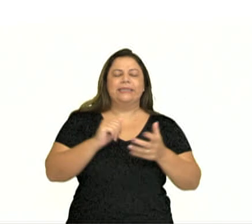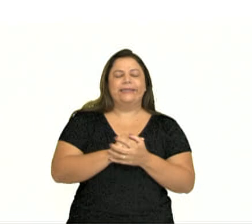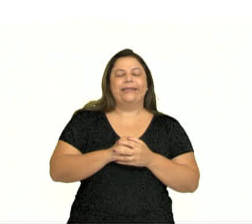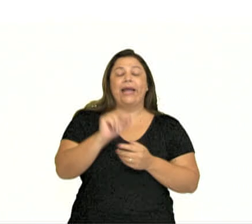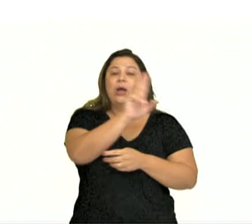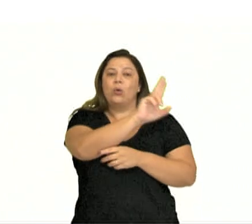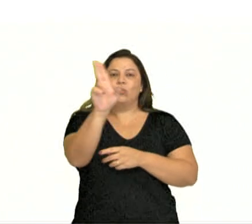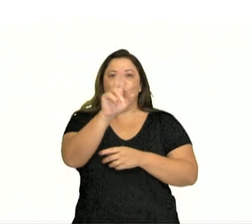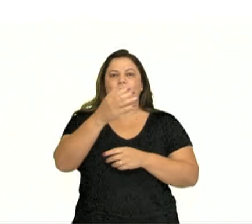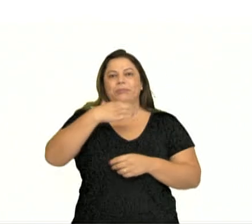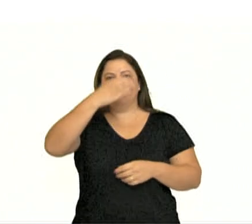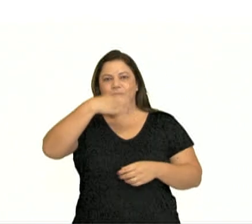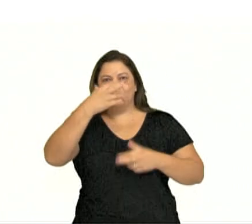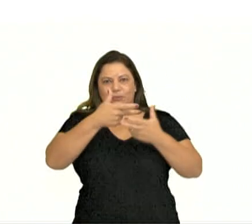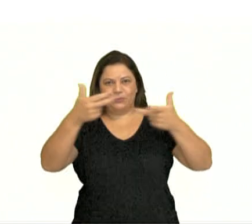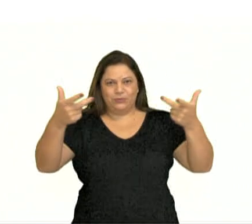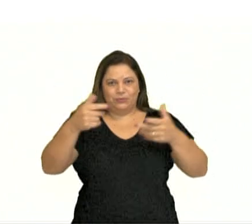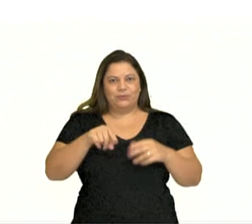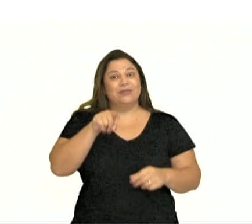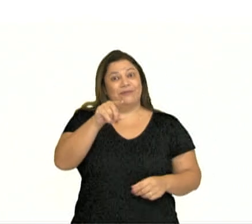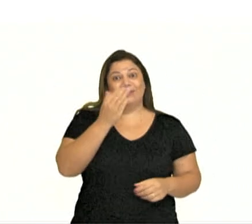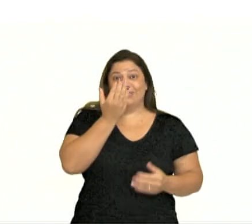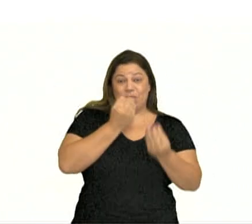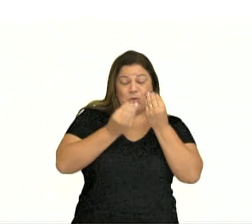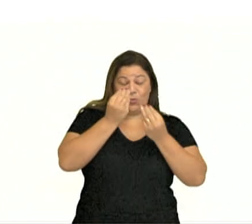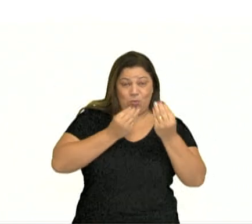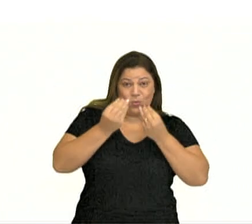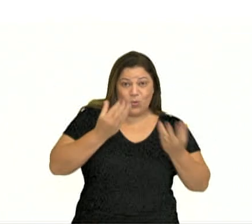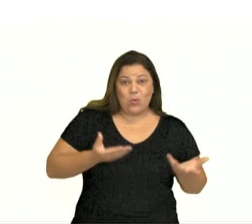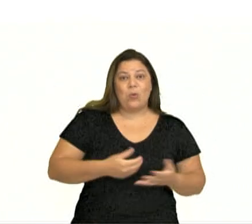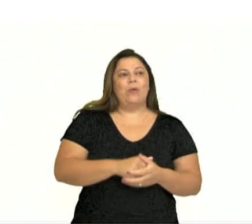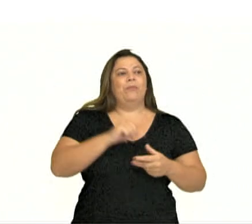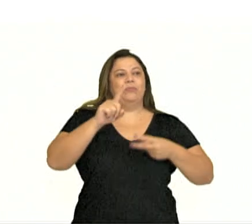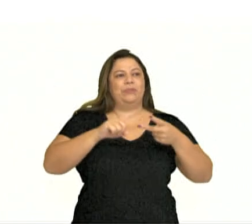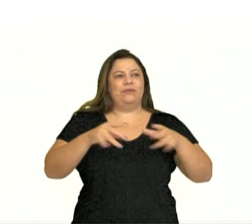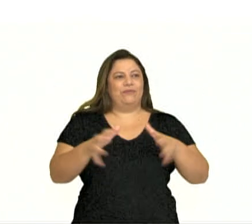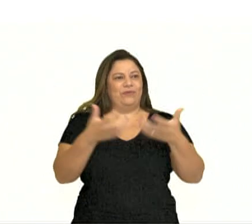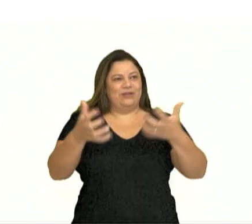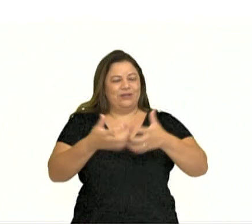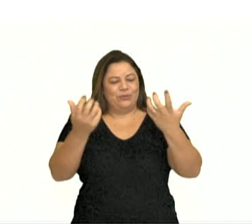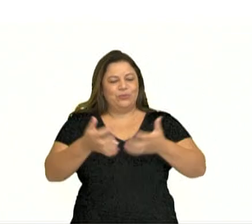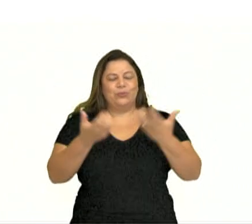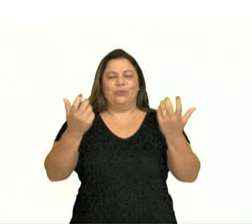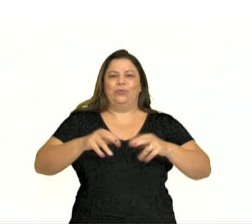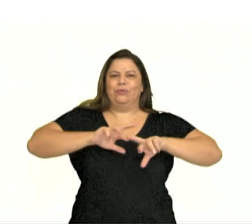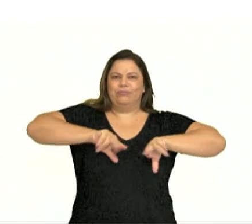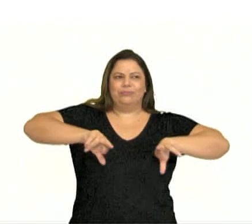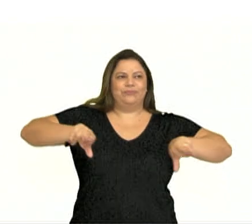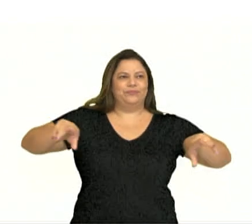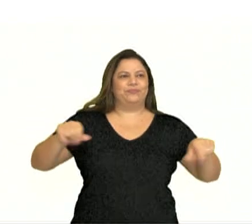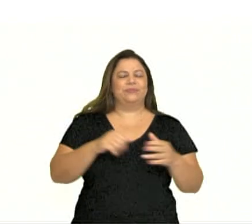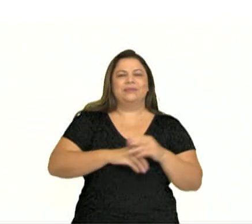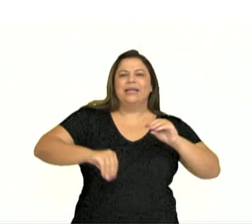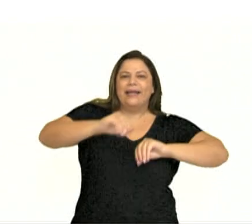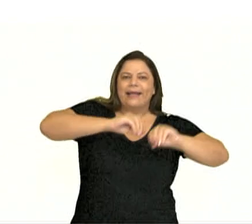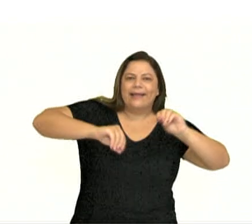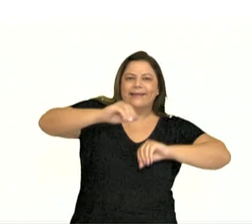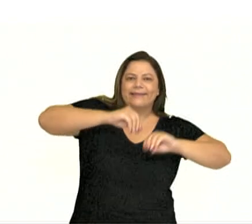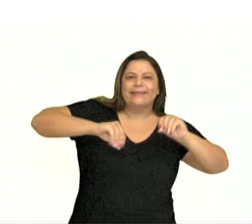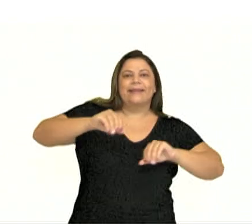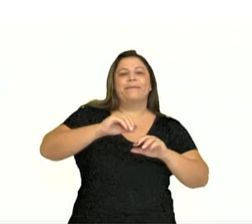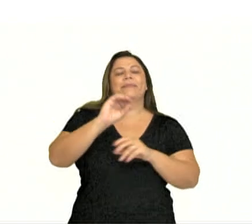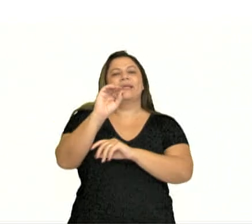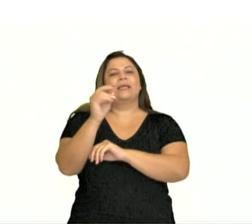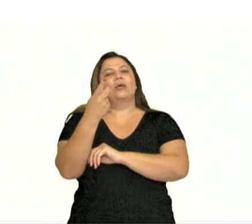de frutas que você se alimenta, que você gosta, de verduras, de legumes e até temperos. Então, por exemplo,